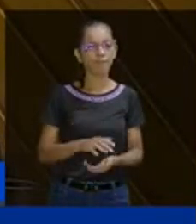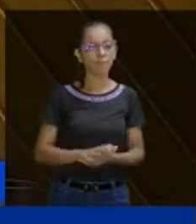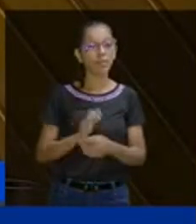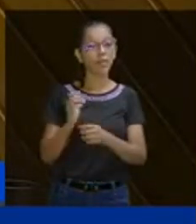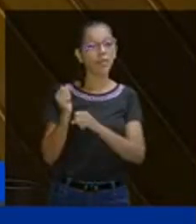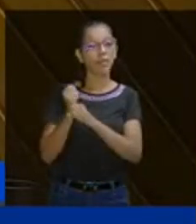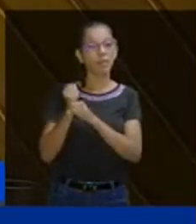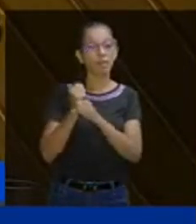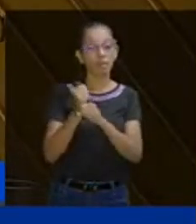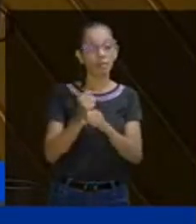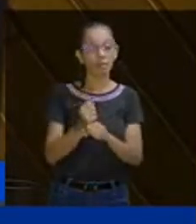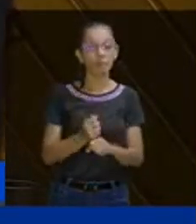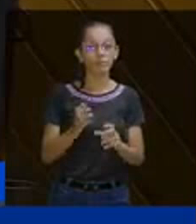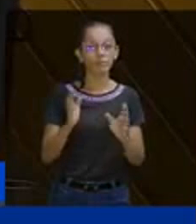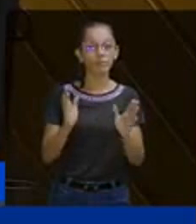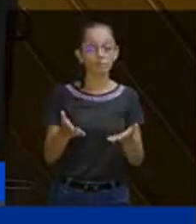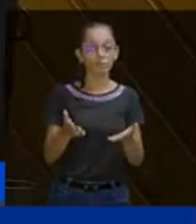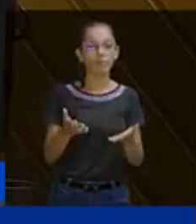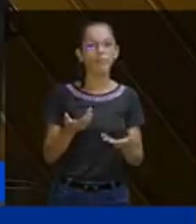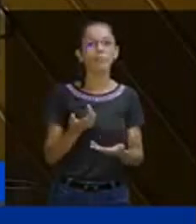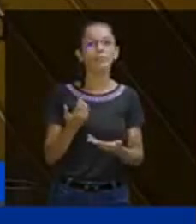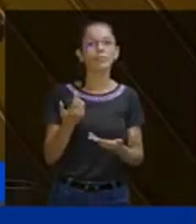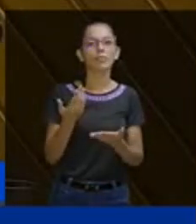feito pelos